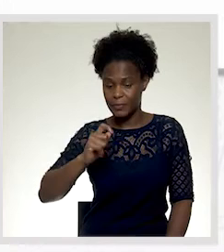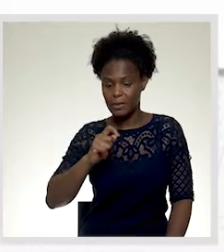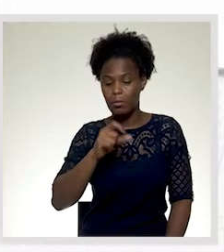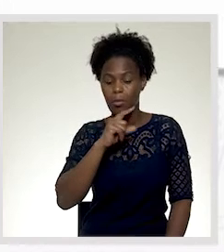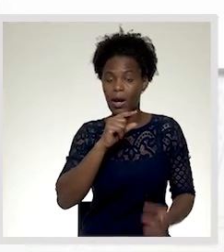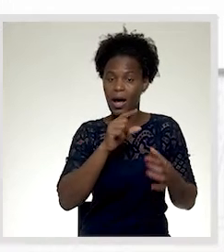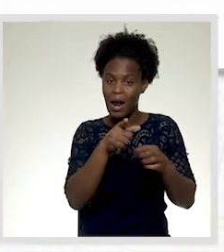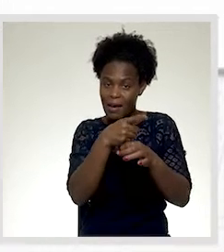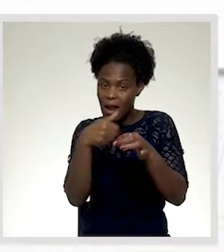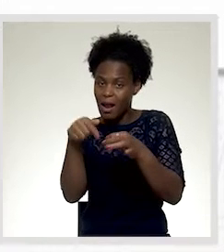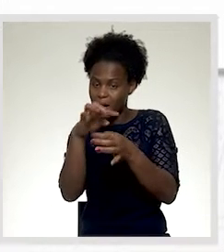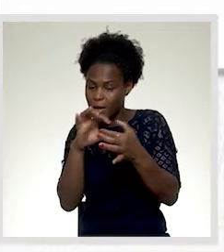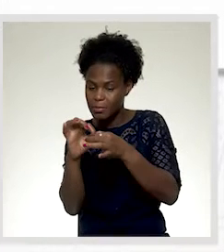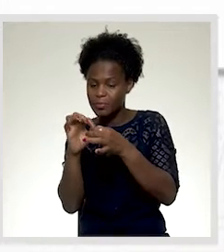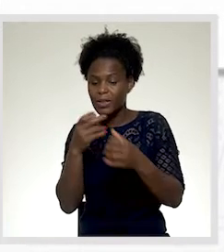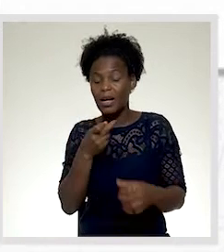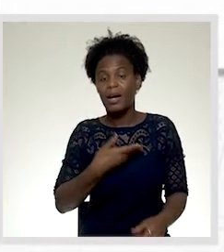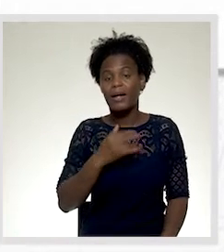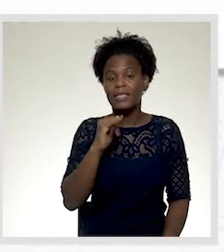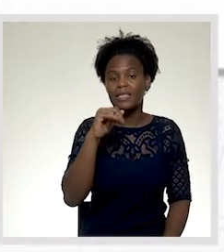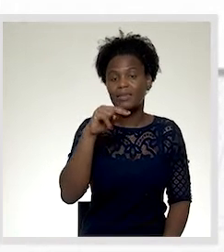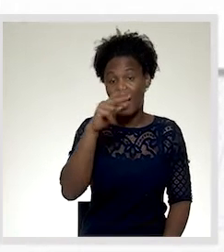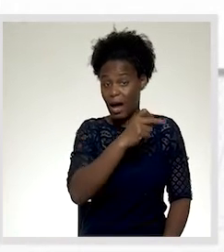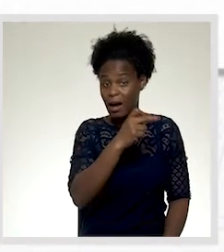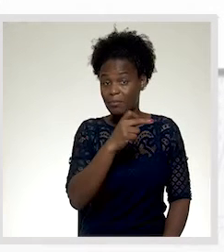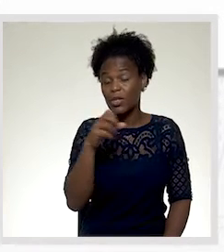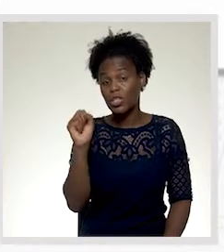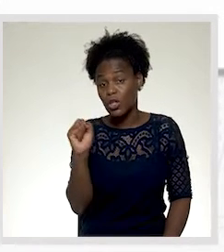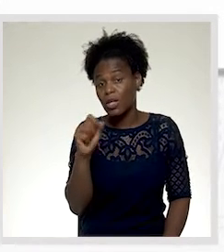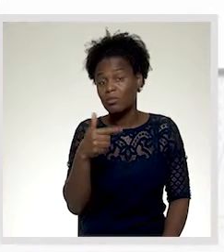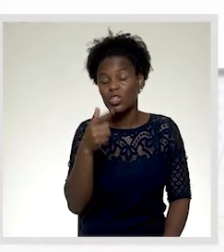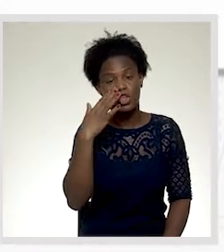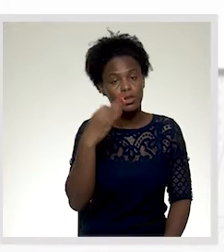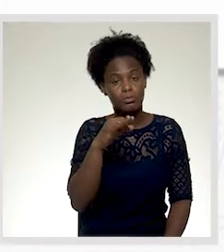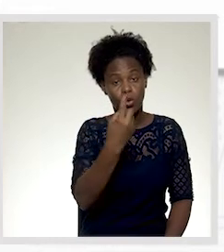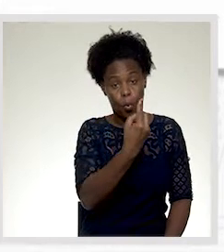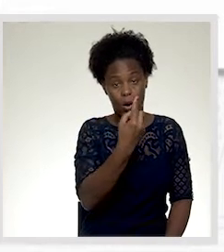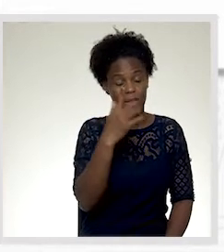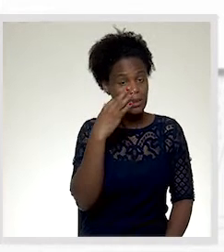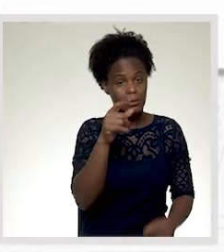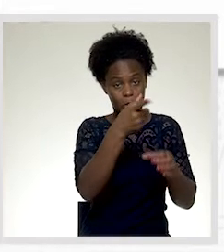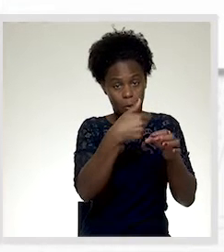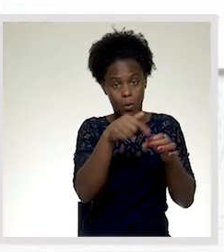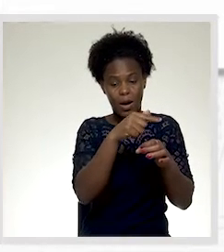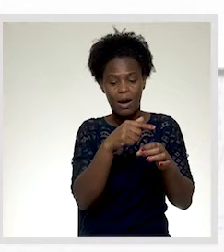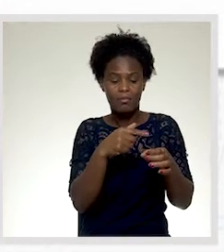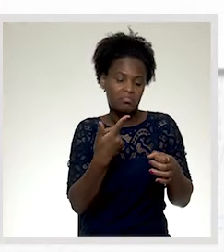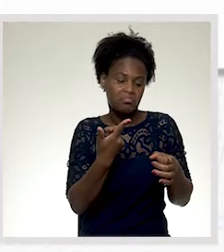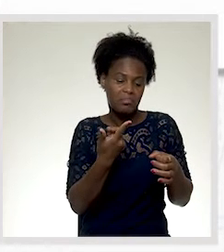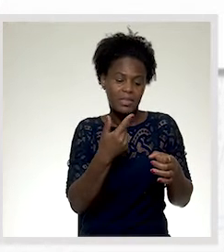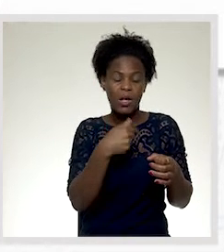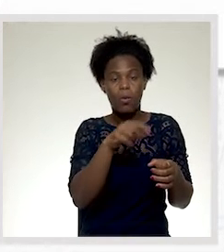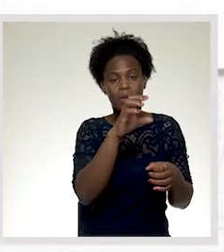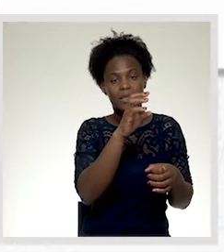ser de anel duplo, como as bases púricas adenina e guanina, e de anel simples, como as bases